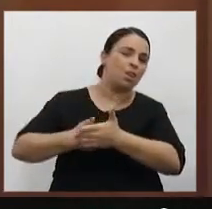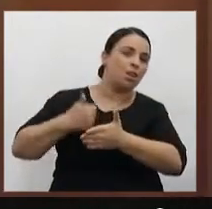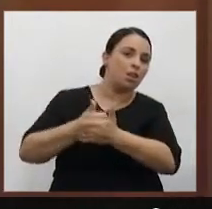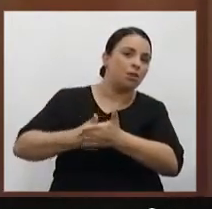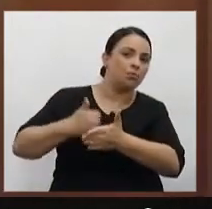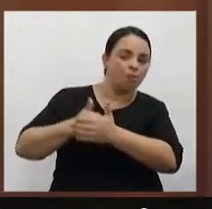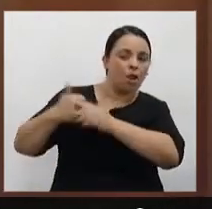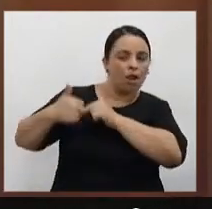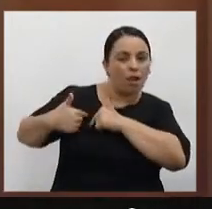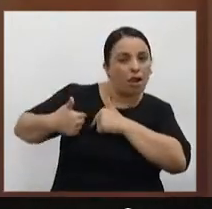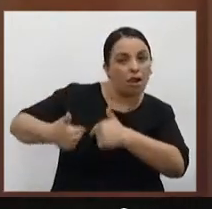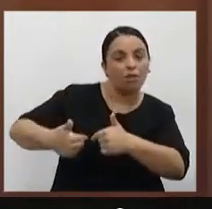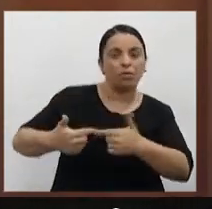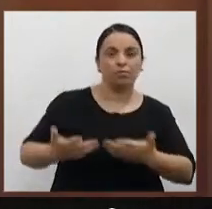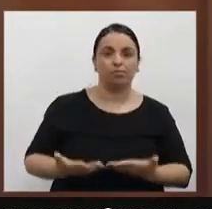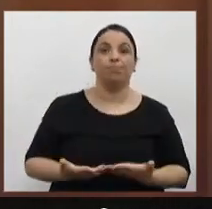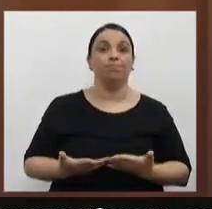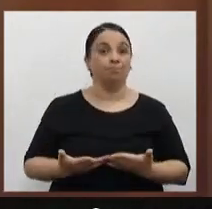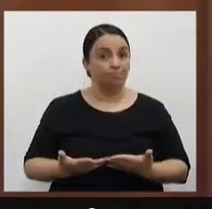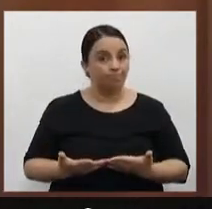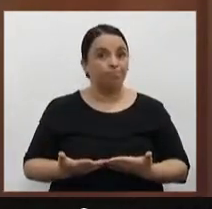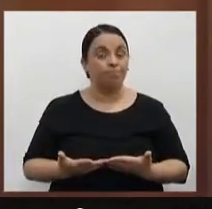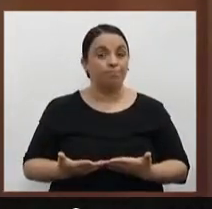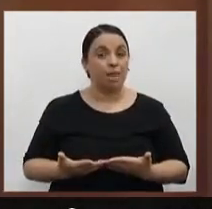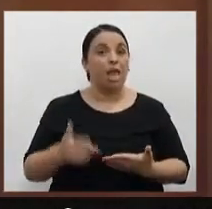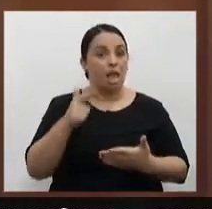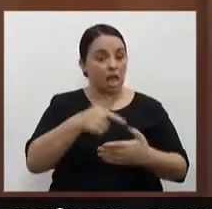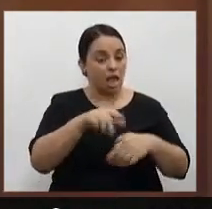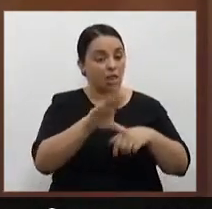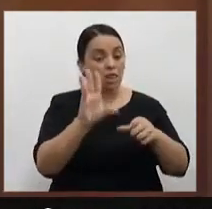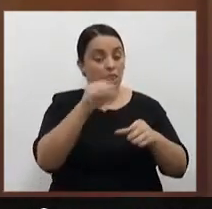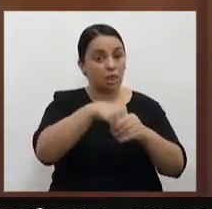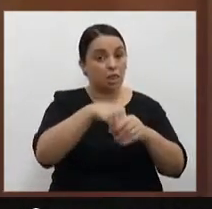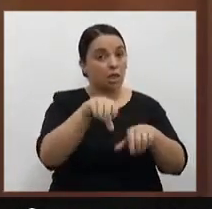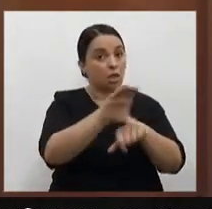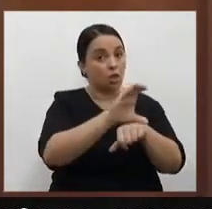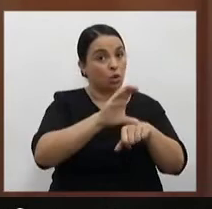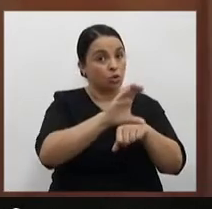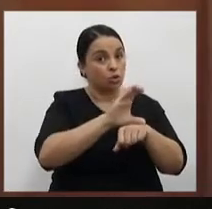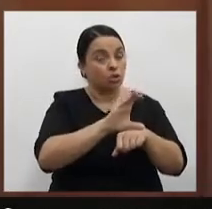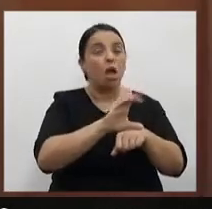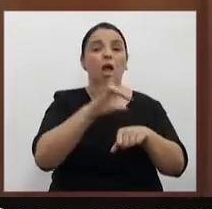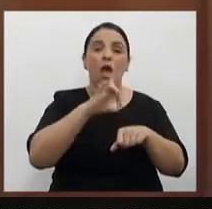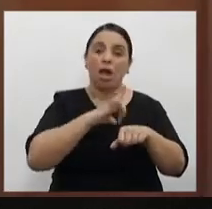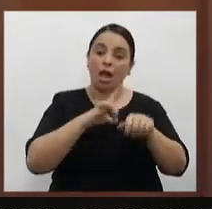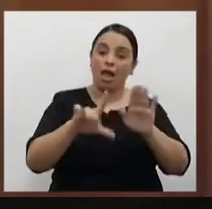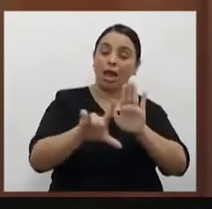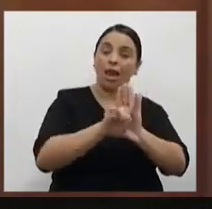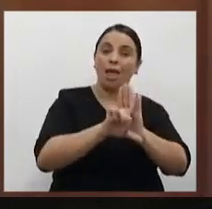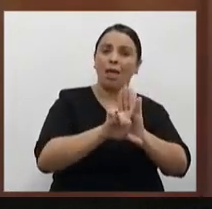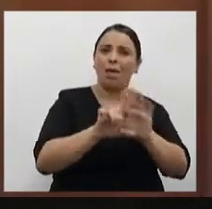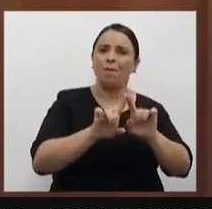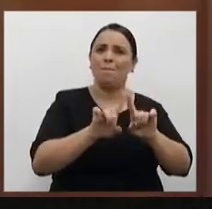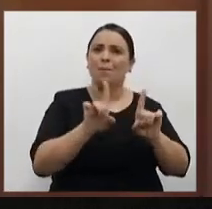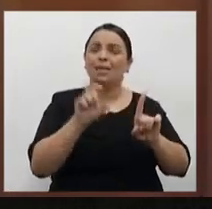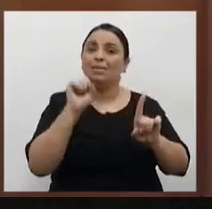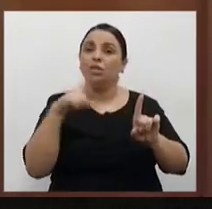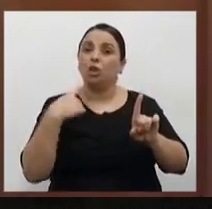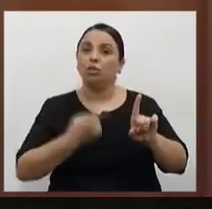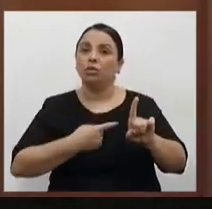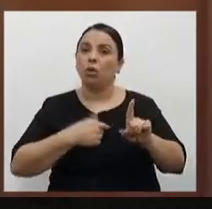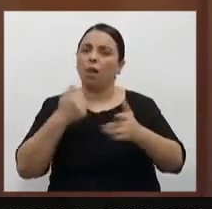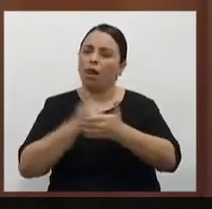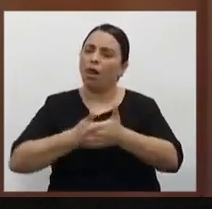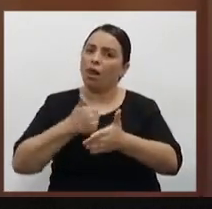que é constitucional, algo que está previsto nas legislações, mas se a gente não brigar por ele, ele